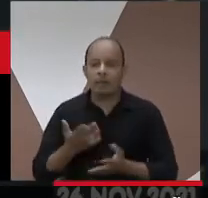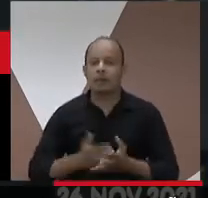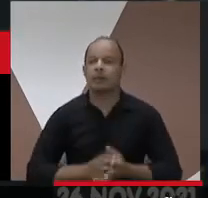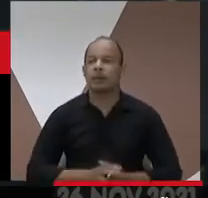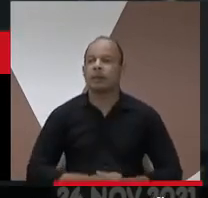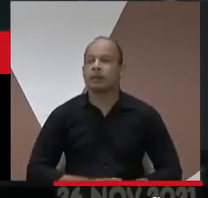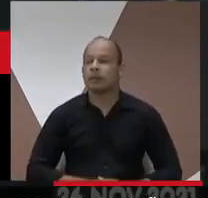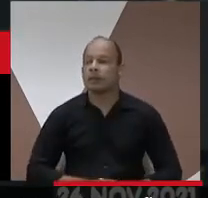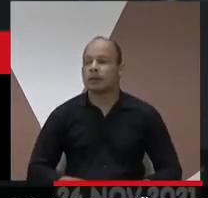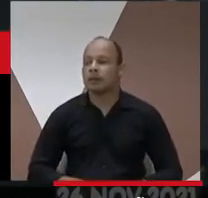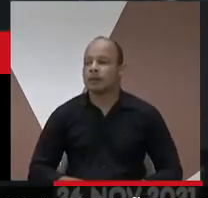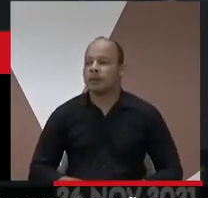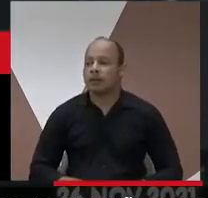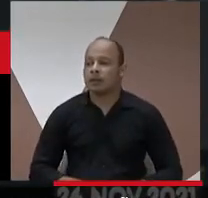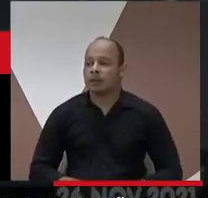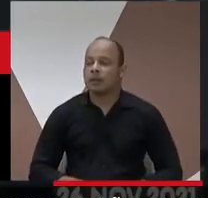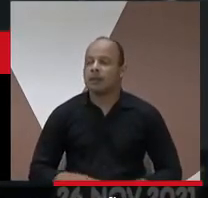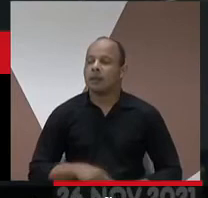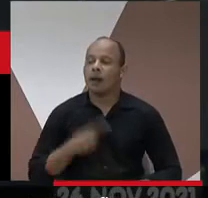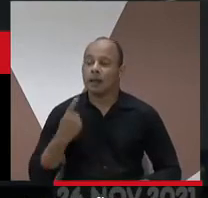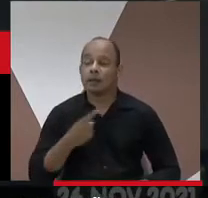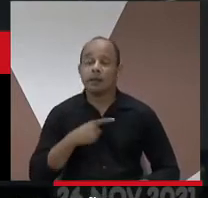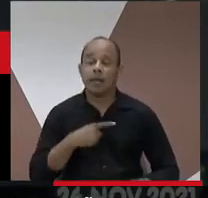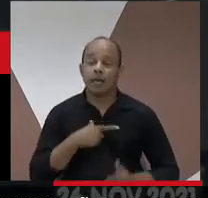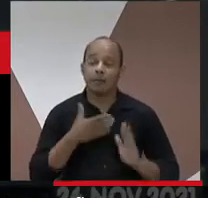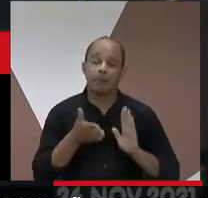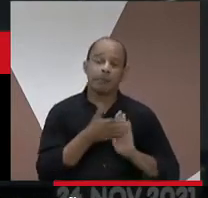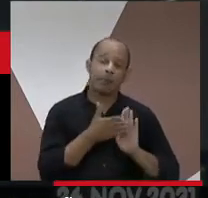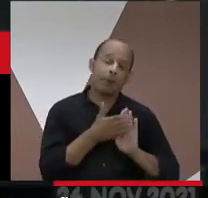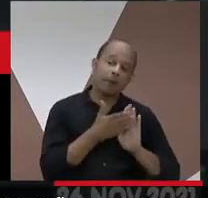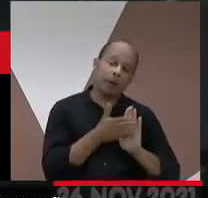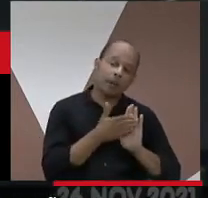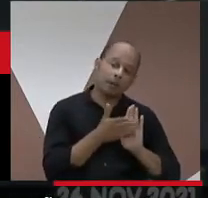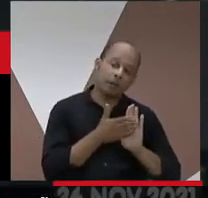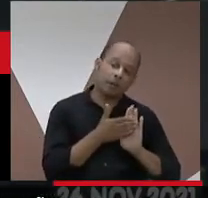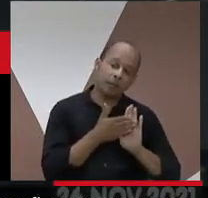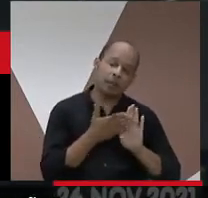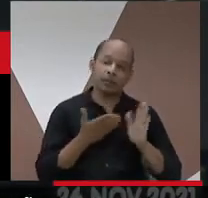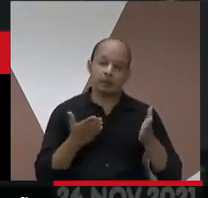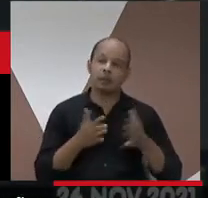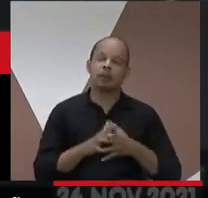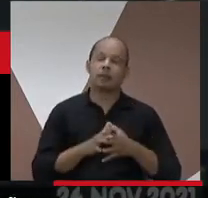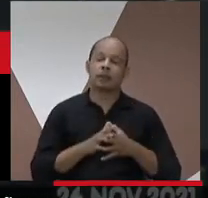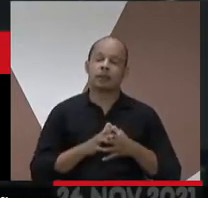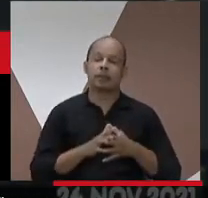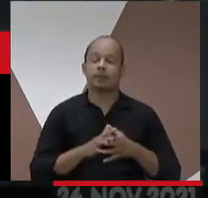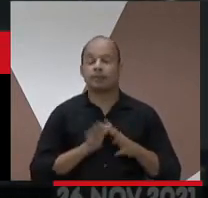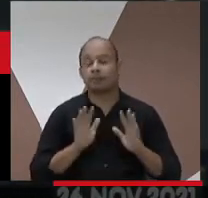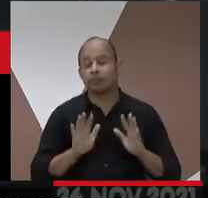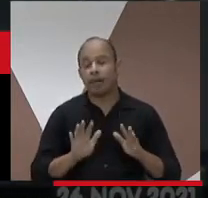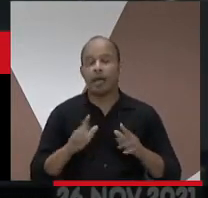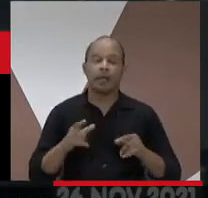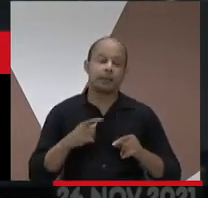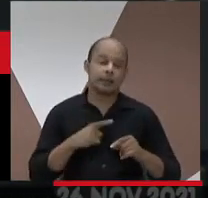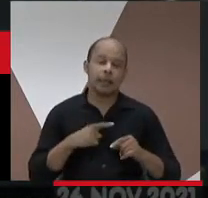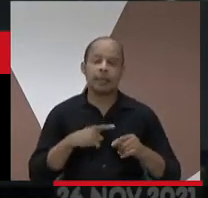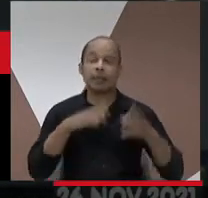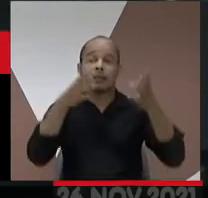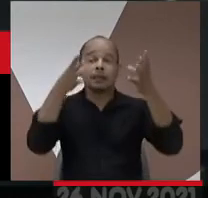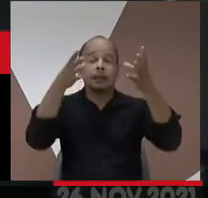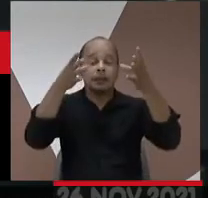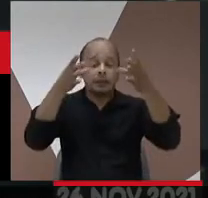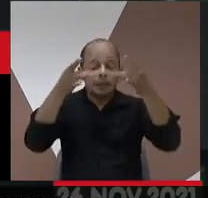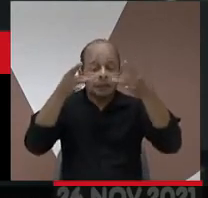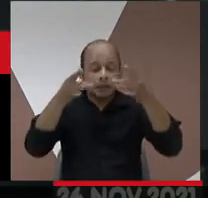a nossa proposta está aqui, o Estado tem. Agora, depois, quis detalhamentos a partir do 8 de novembro.